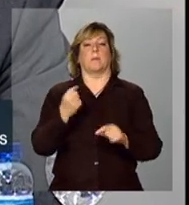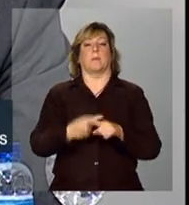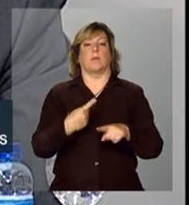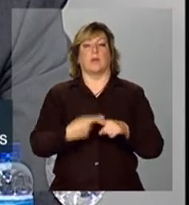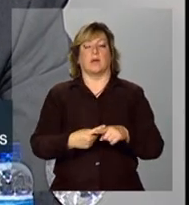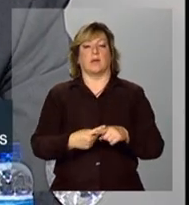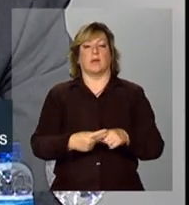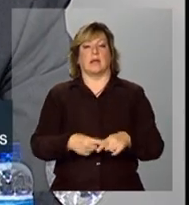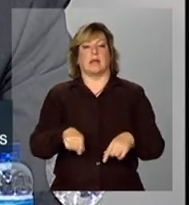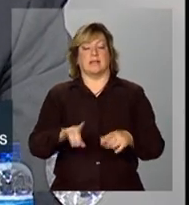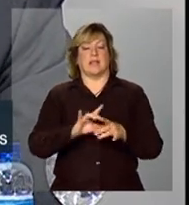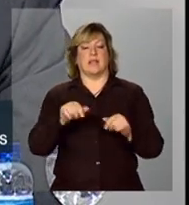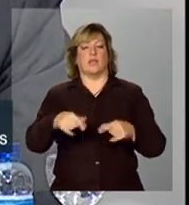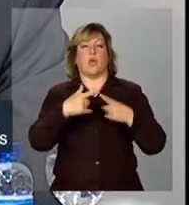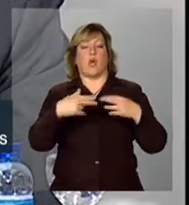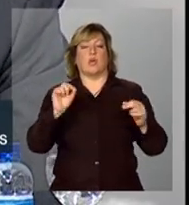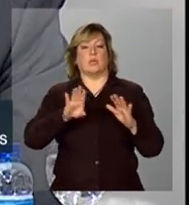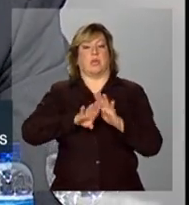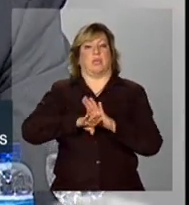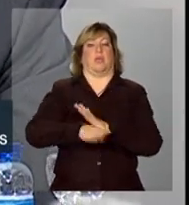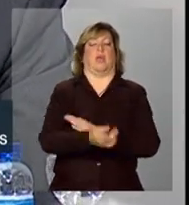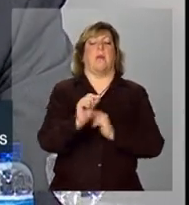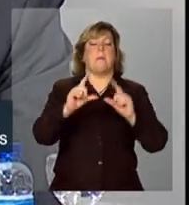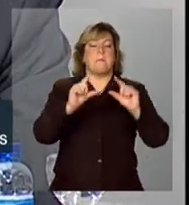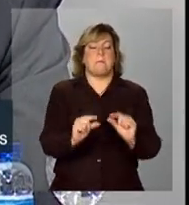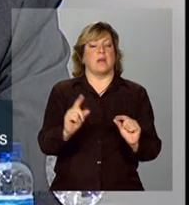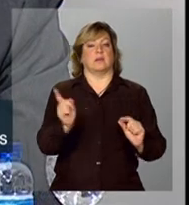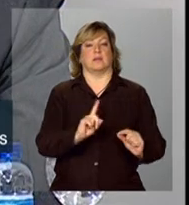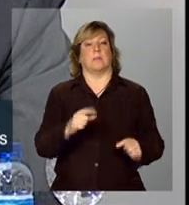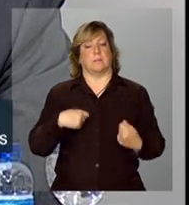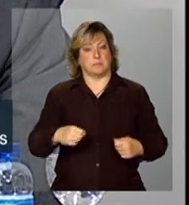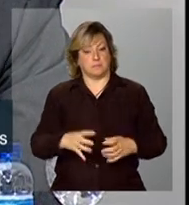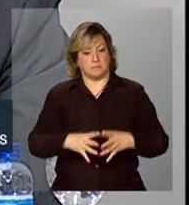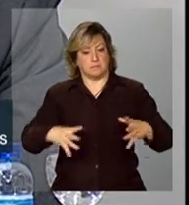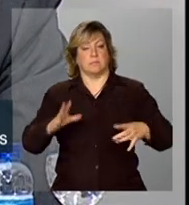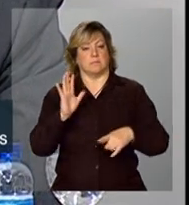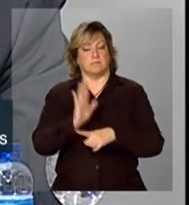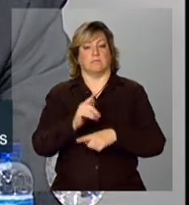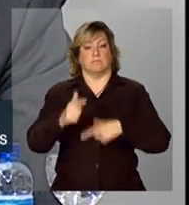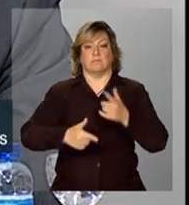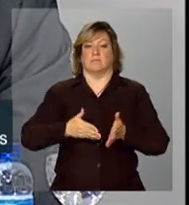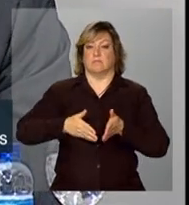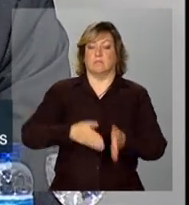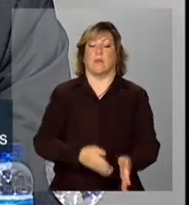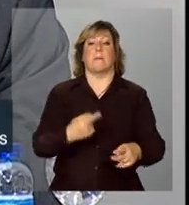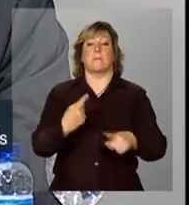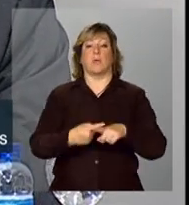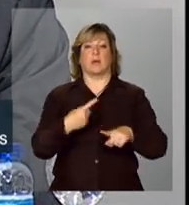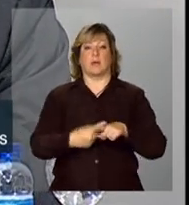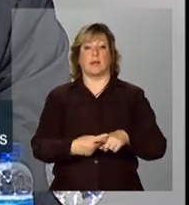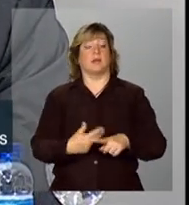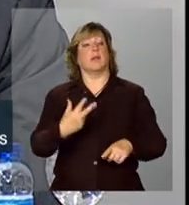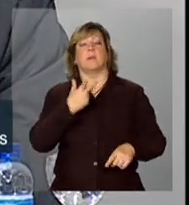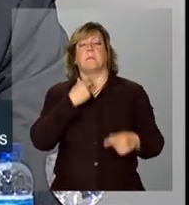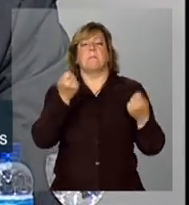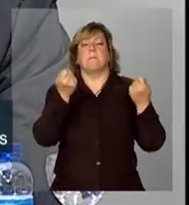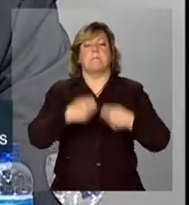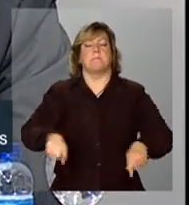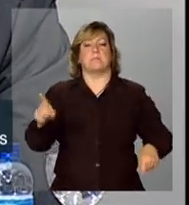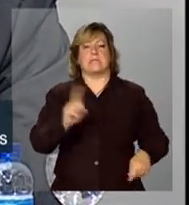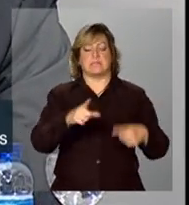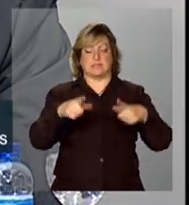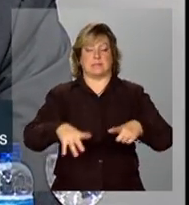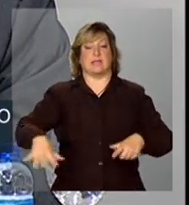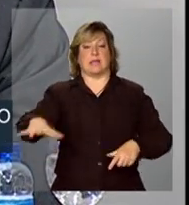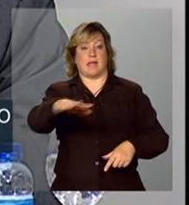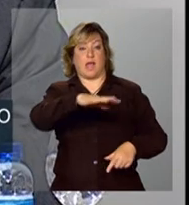não deixar que essa coisa seja uma tendência, que tenha sido uma coisa pontual, e esperamos que o seja. Porque não precisa de